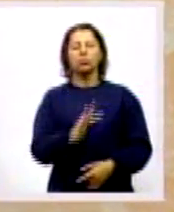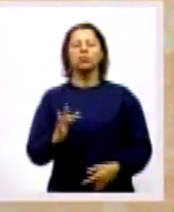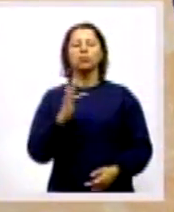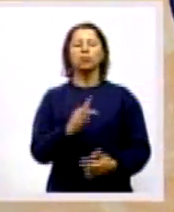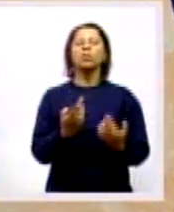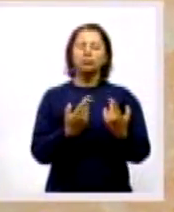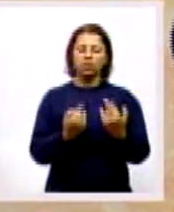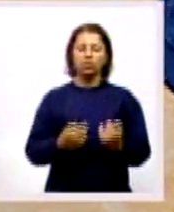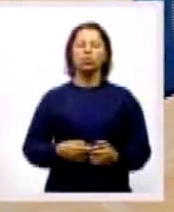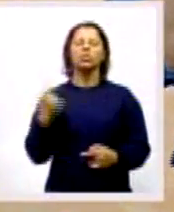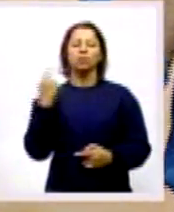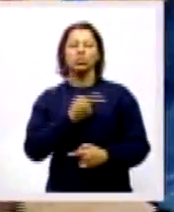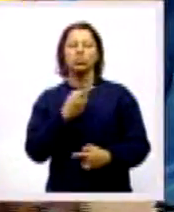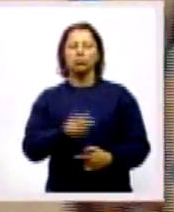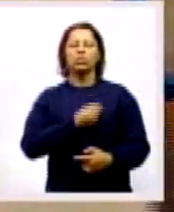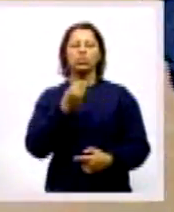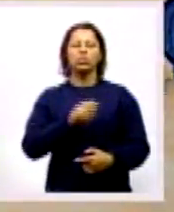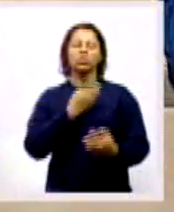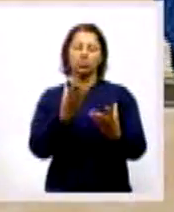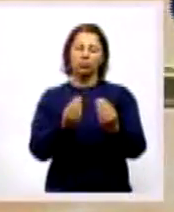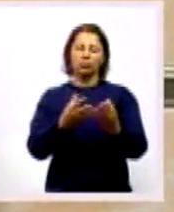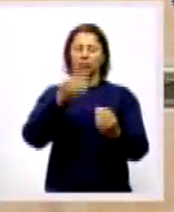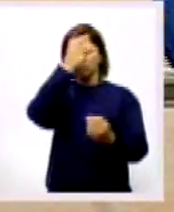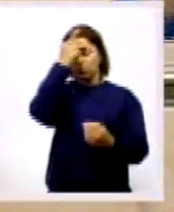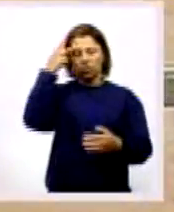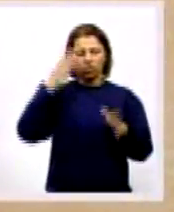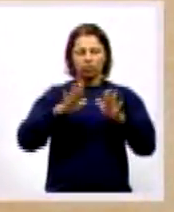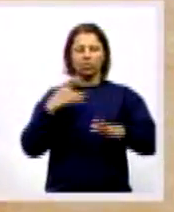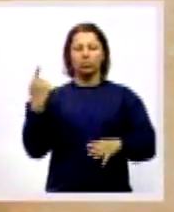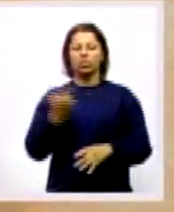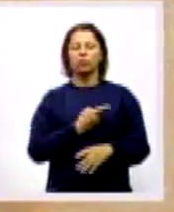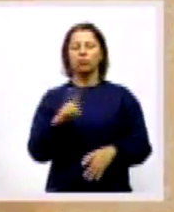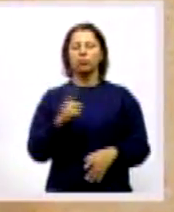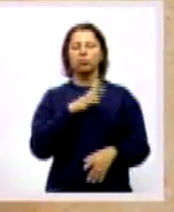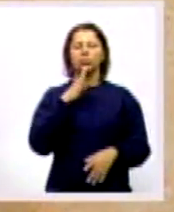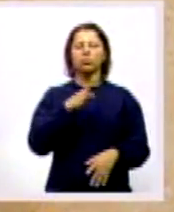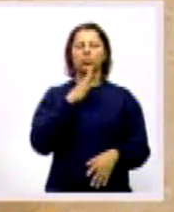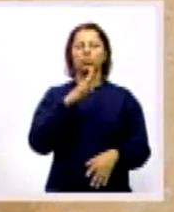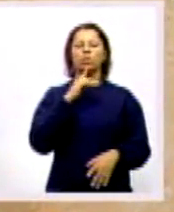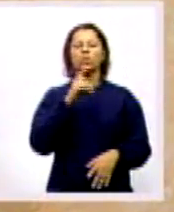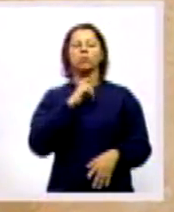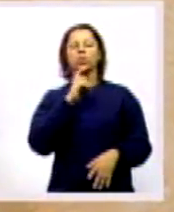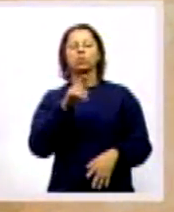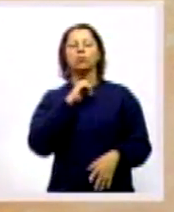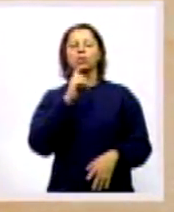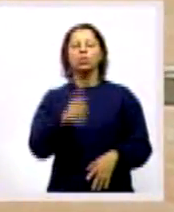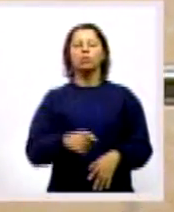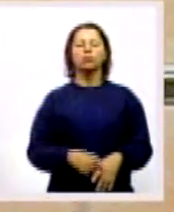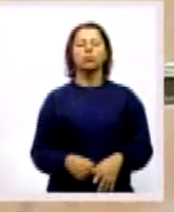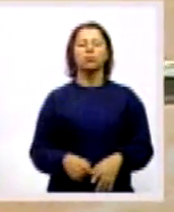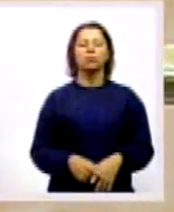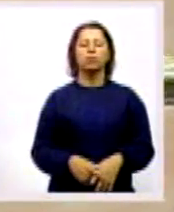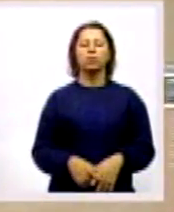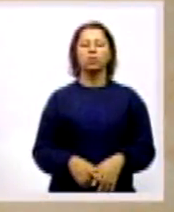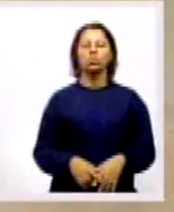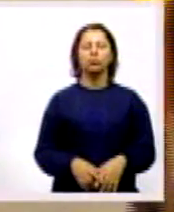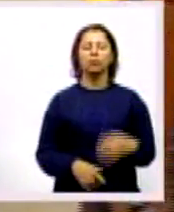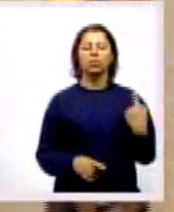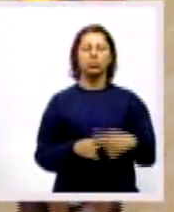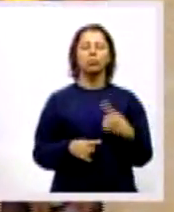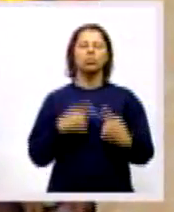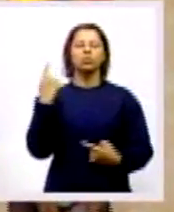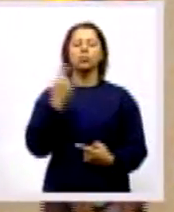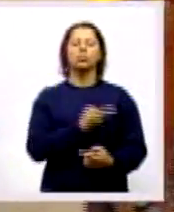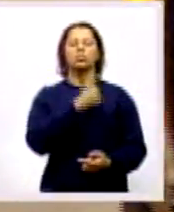assim. Nós convivemos com tantas pessoas e às vezes não chegamos ao conhecimento de nem 10% das pessoas que estão lá, porque